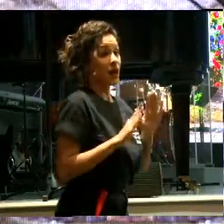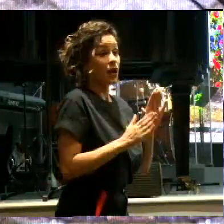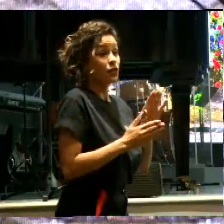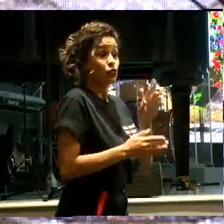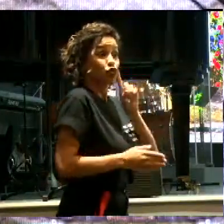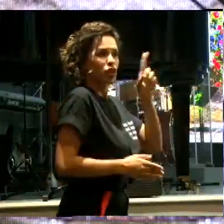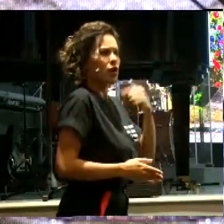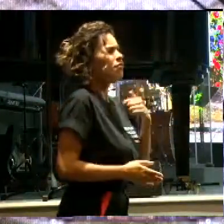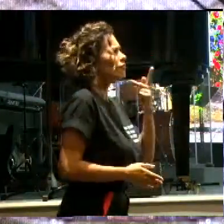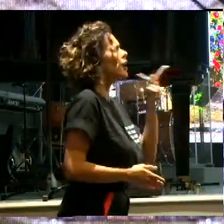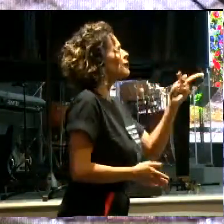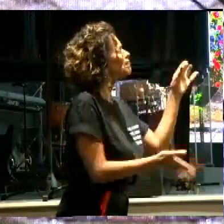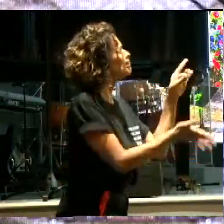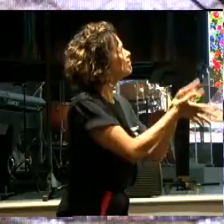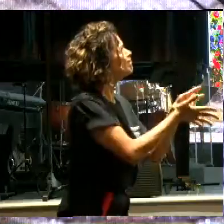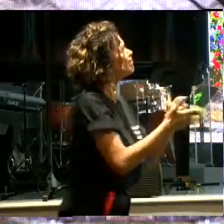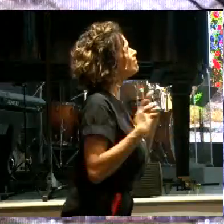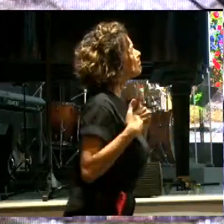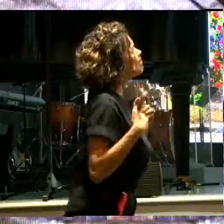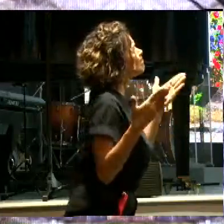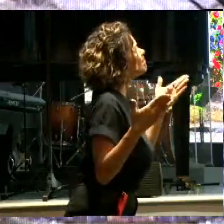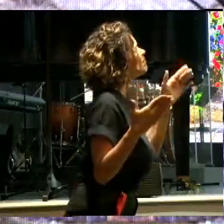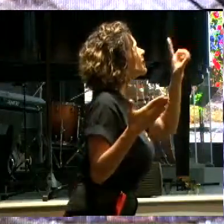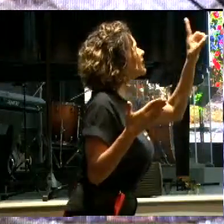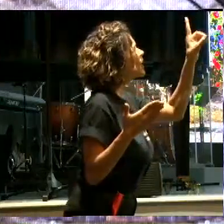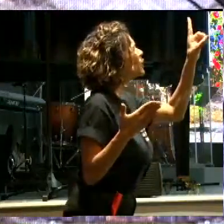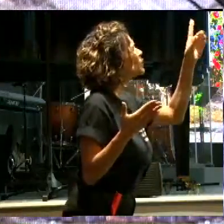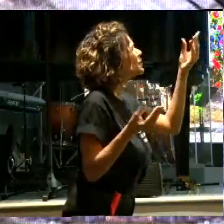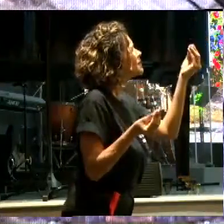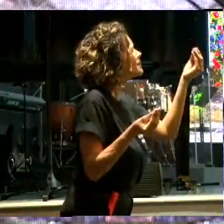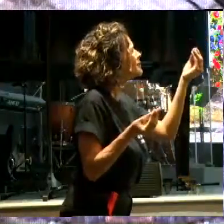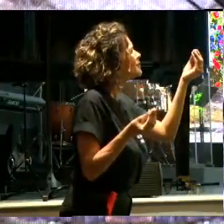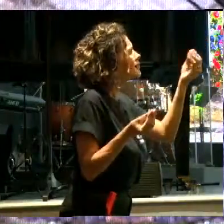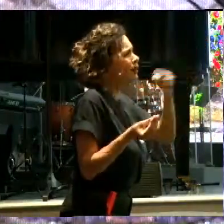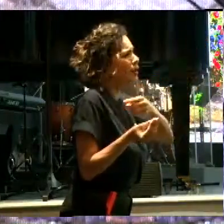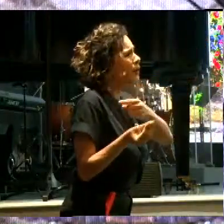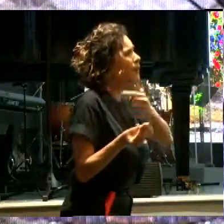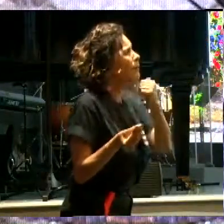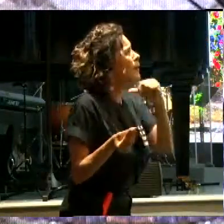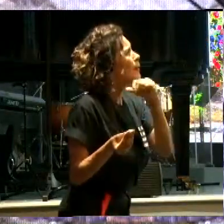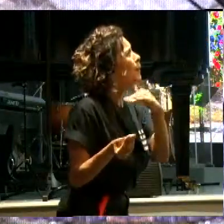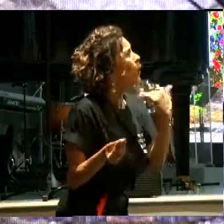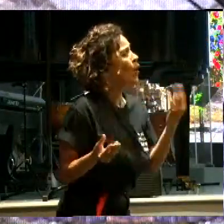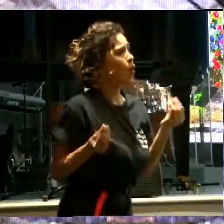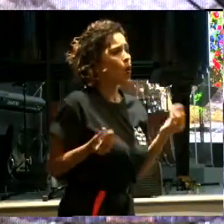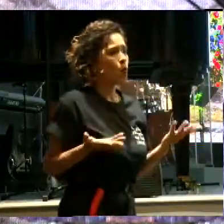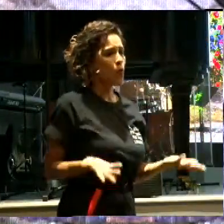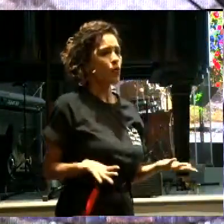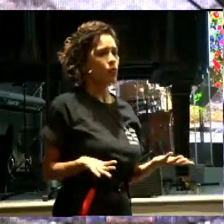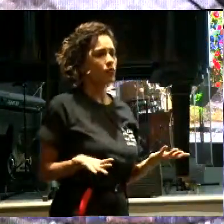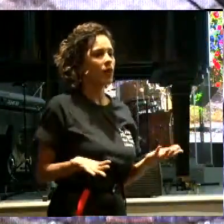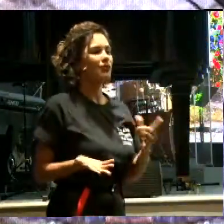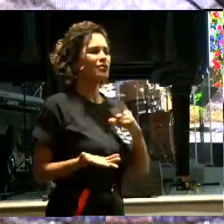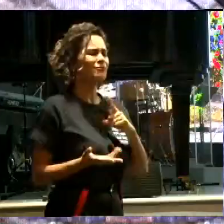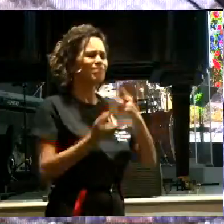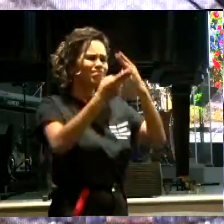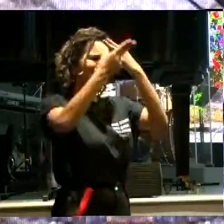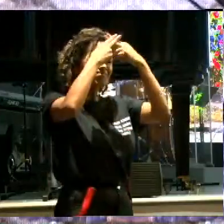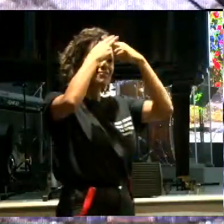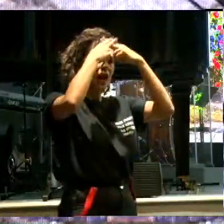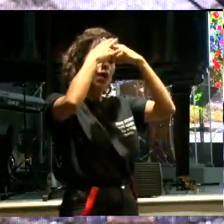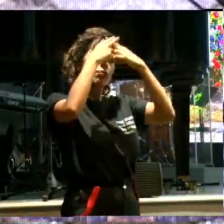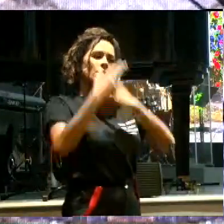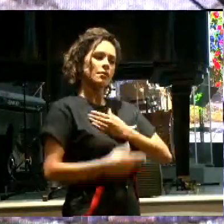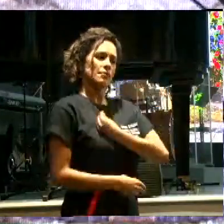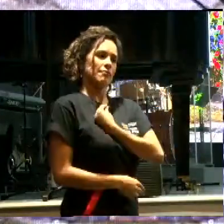verdade, foi esse tratamento que o Senhor me deu. E aquele trauma, aquela tristeza, aquela angústia ficou na minha